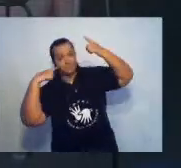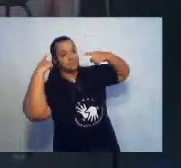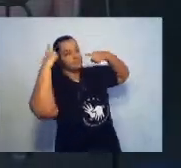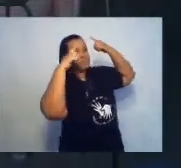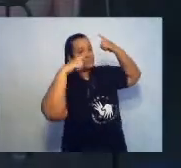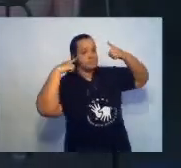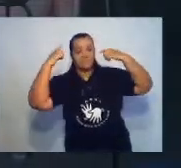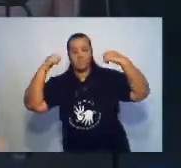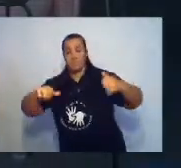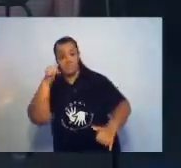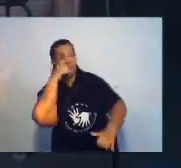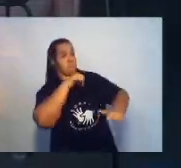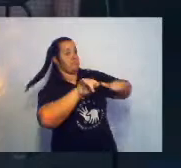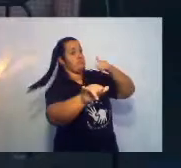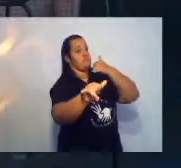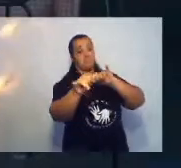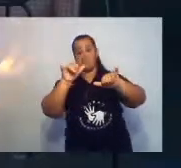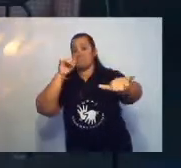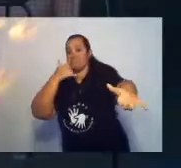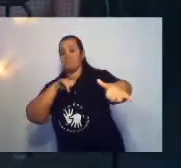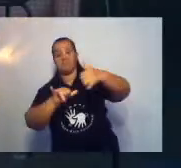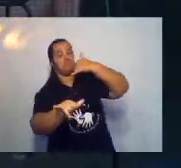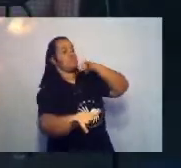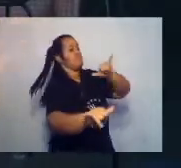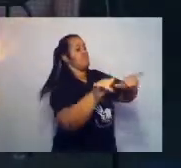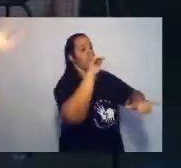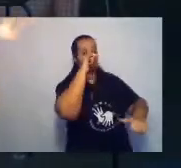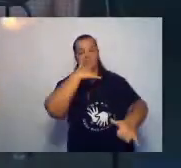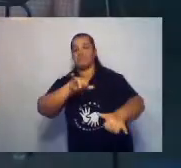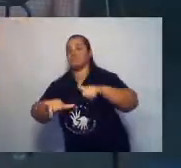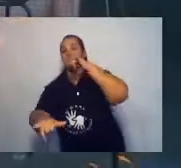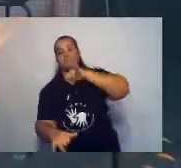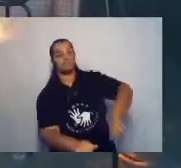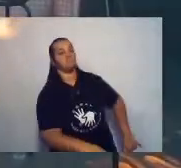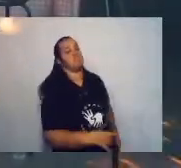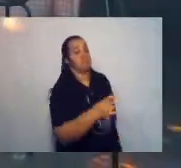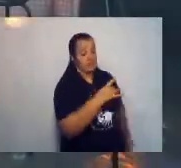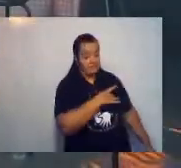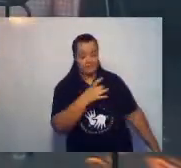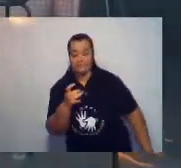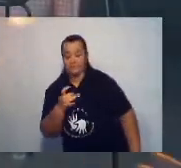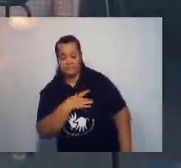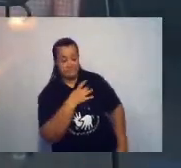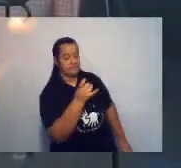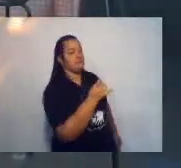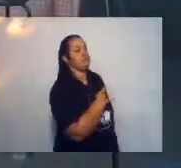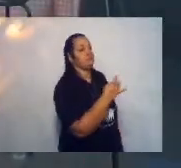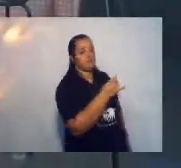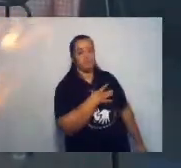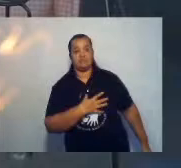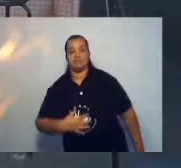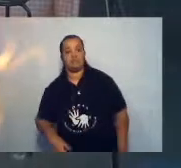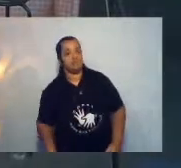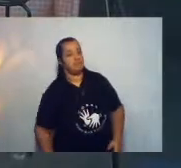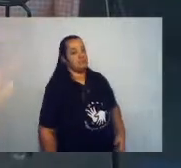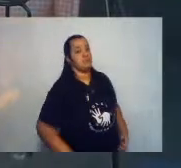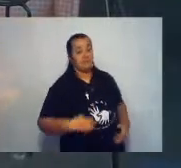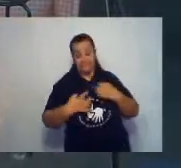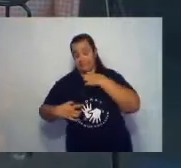Tá doido que eu vou fazer propaganda de você. Isso não é medo de te